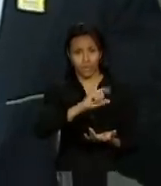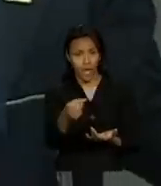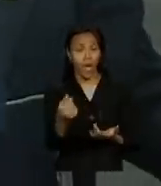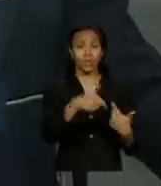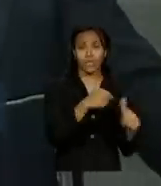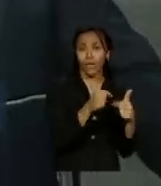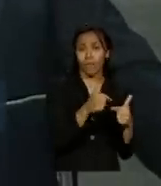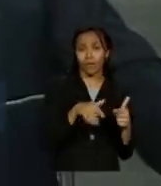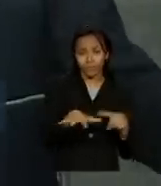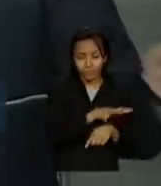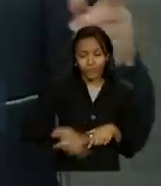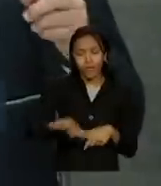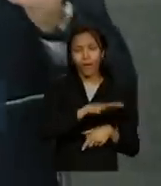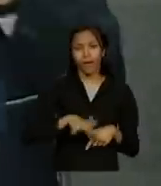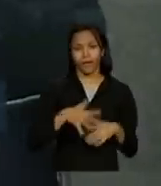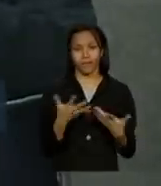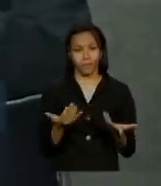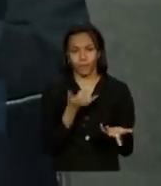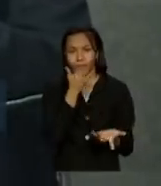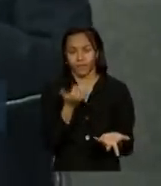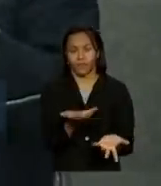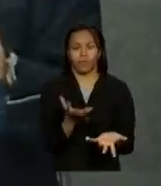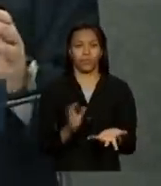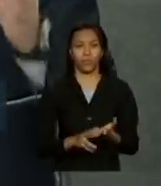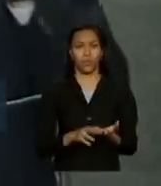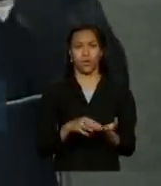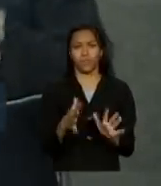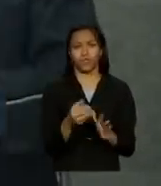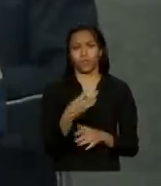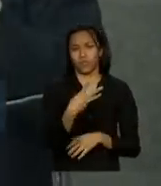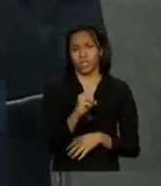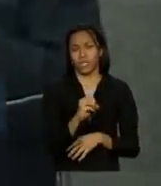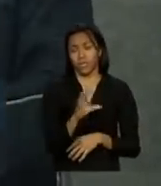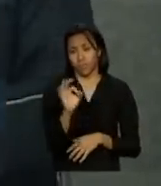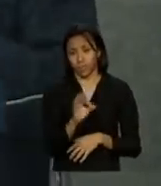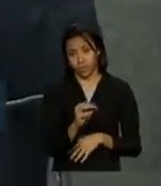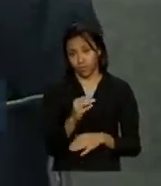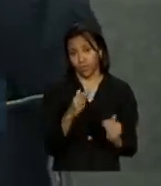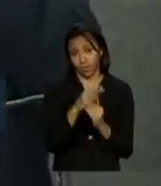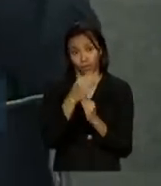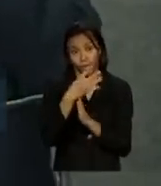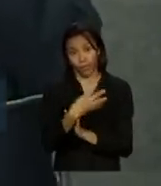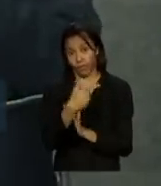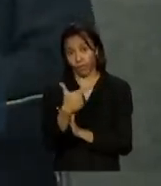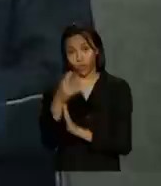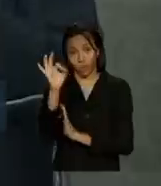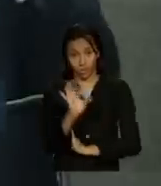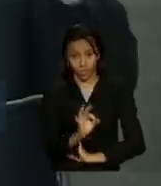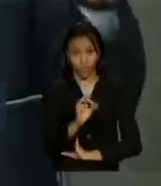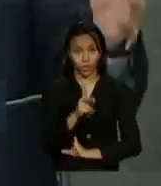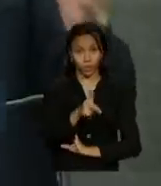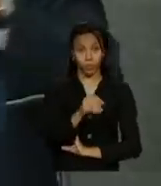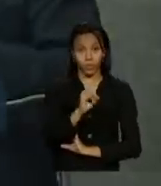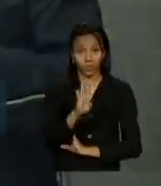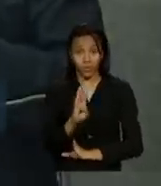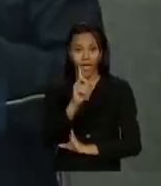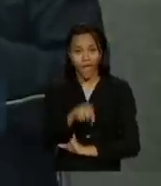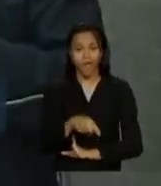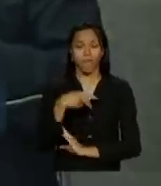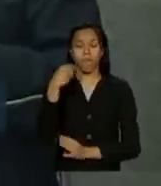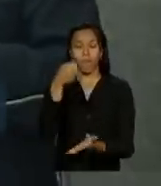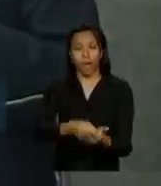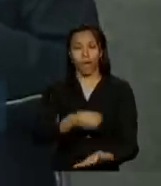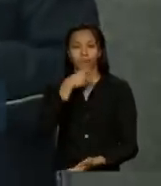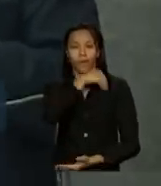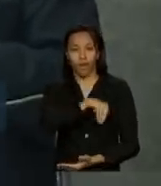própria atividade então tem aí uns 30% 42% do pips é salários